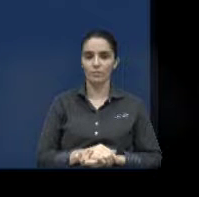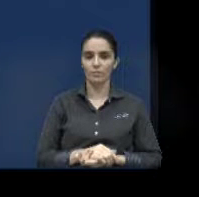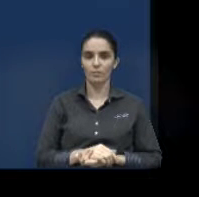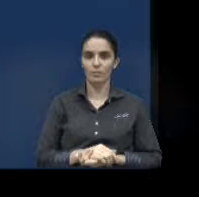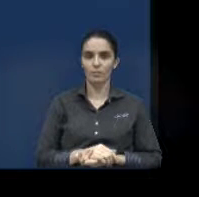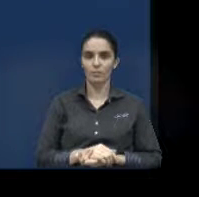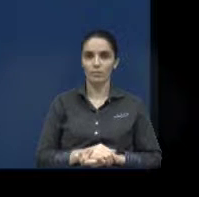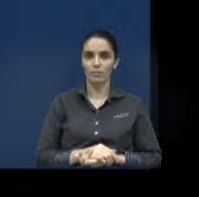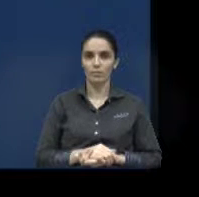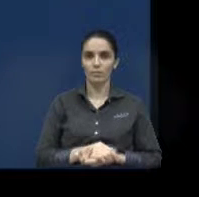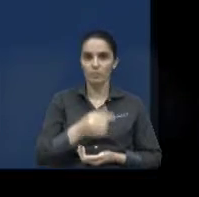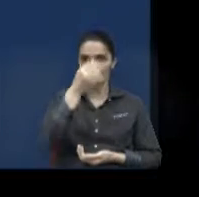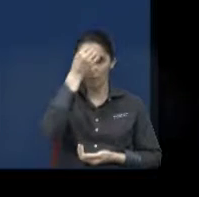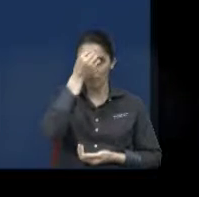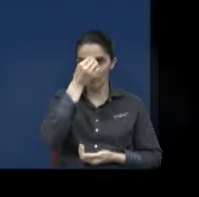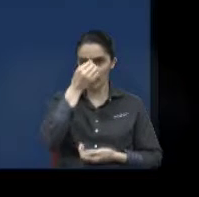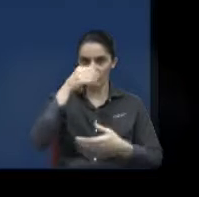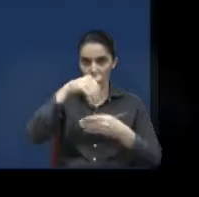Doutor Rafael Camargo.